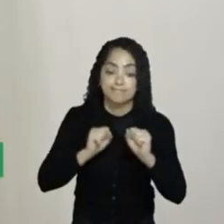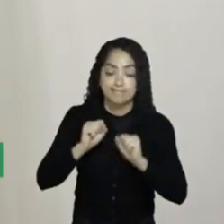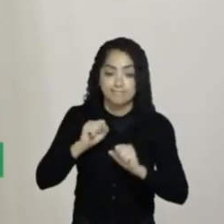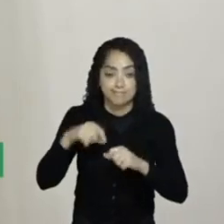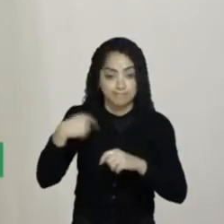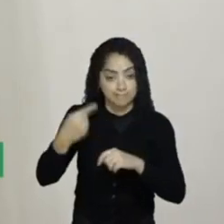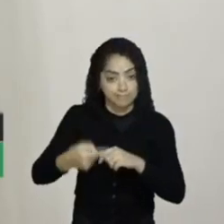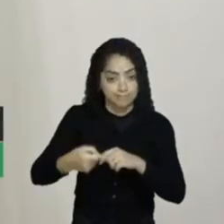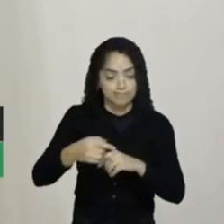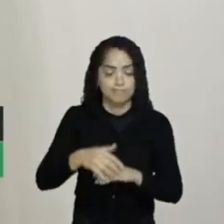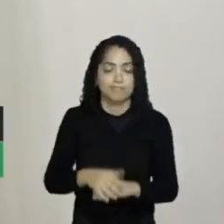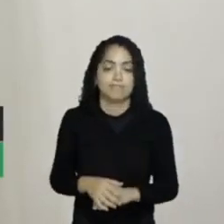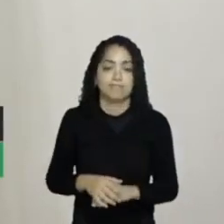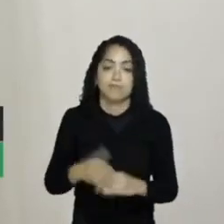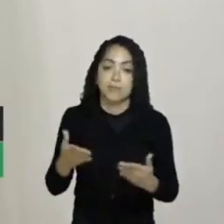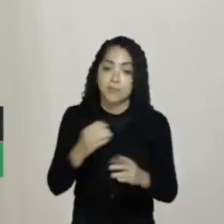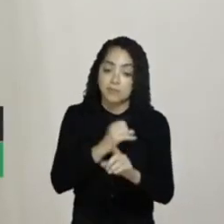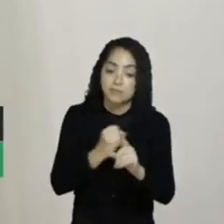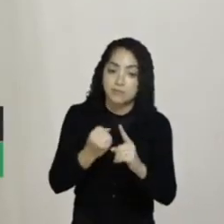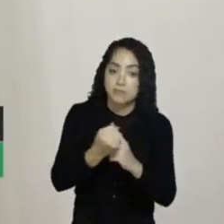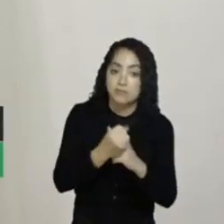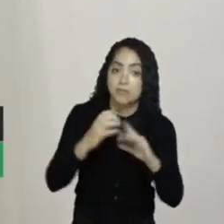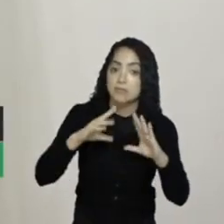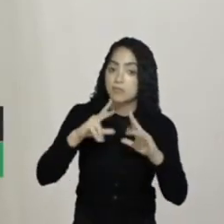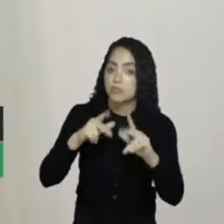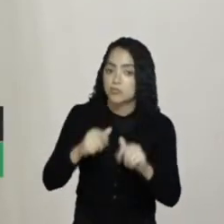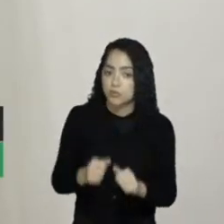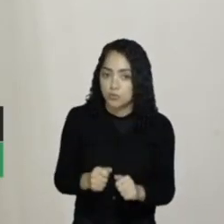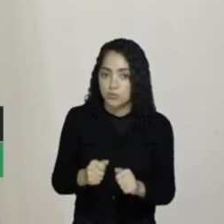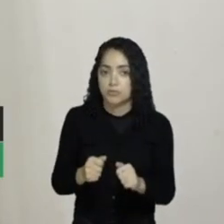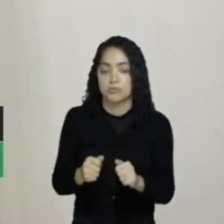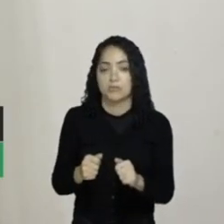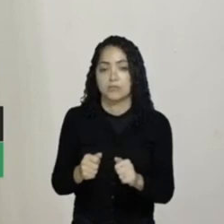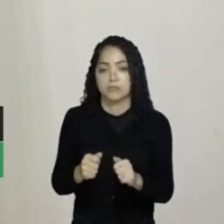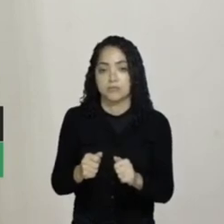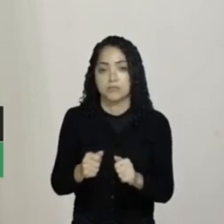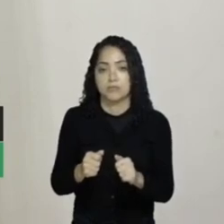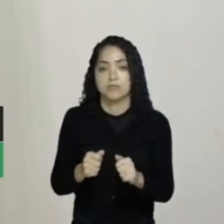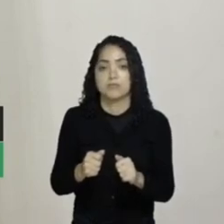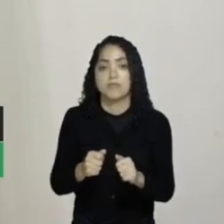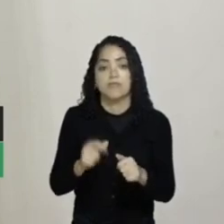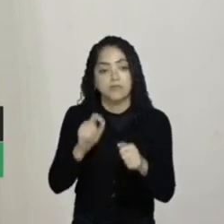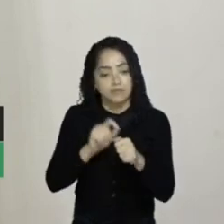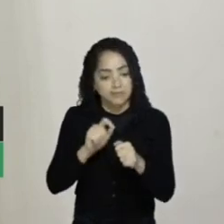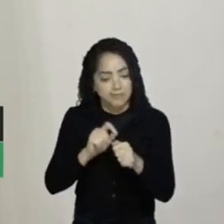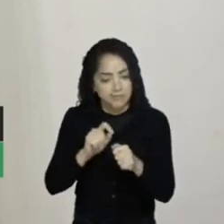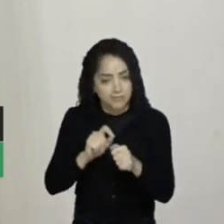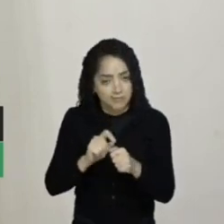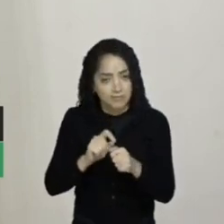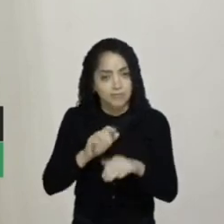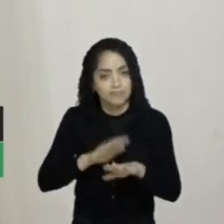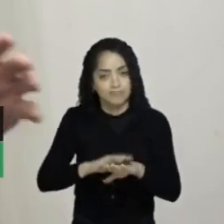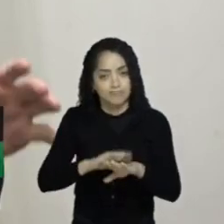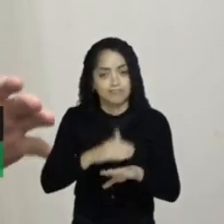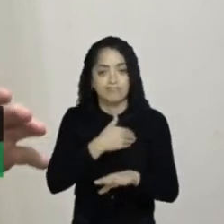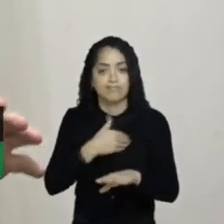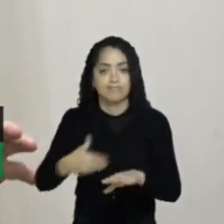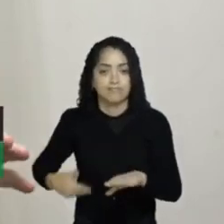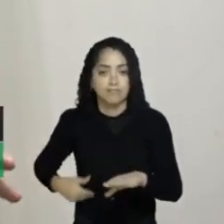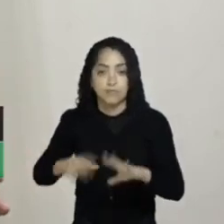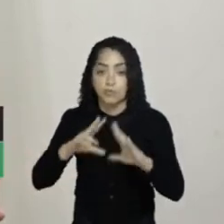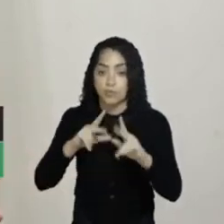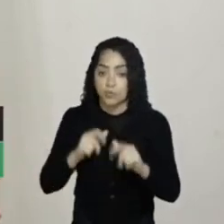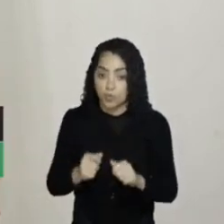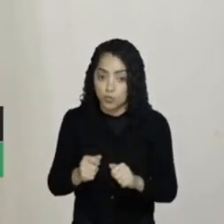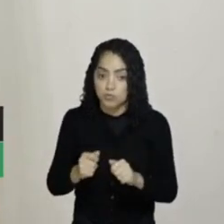na sociedade expectativa de que todas as obras serão atendidas pelo governo do estado todas elas serão